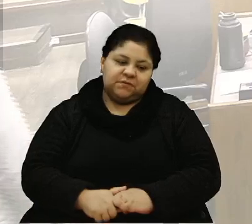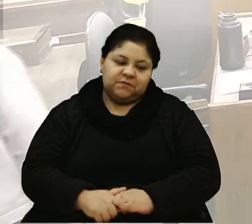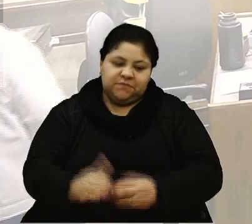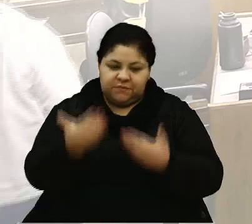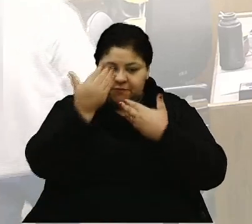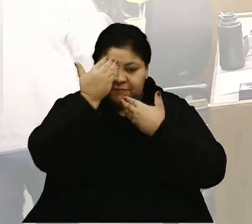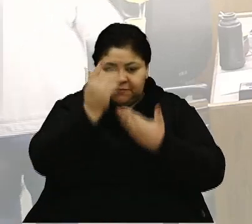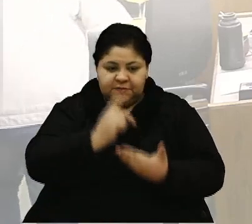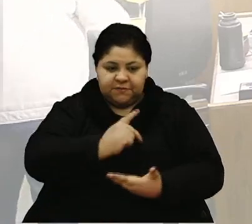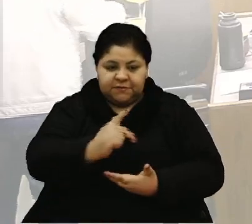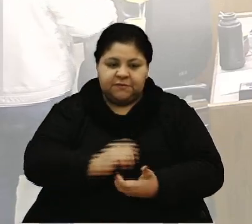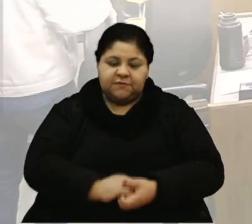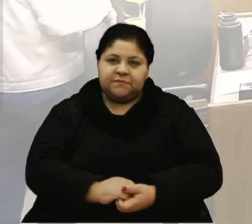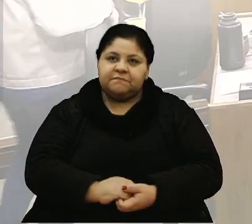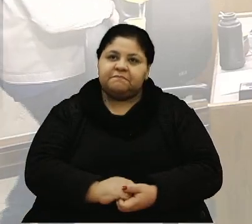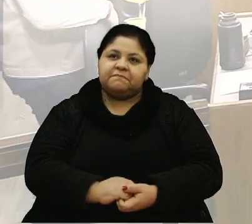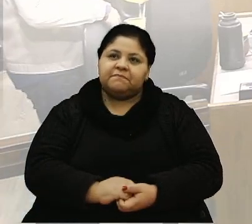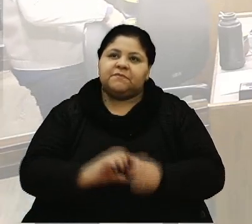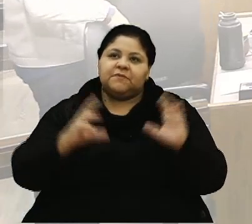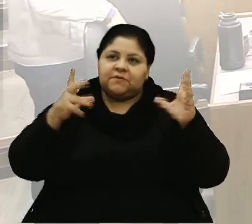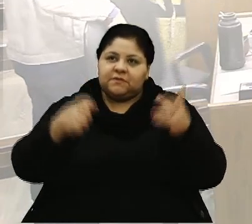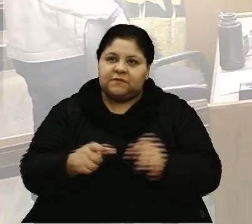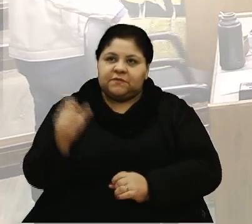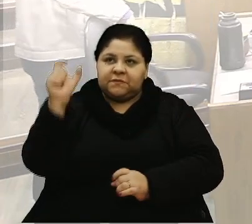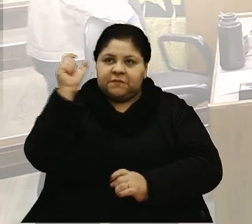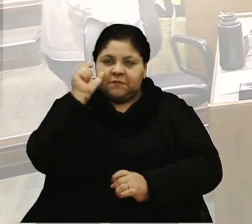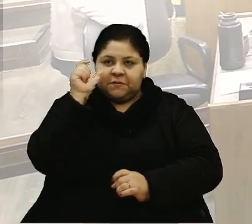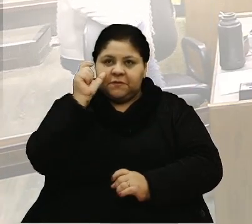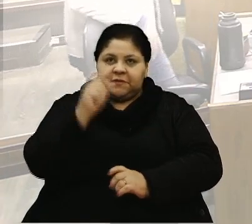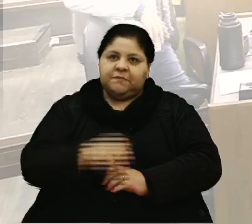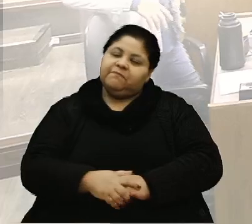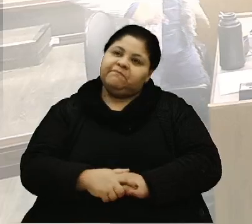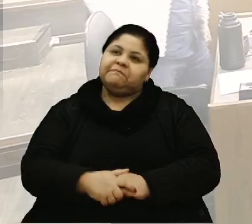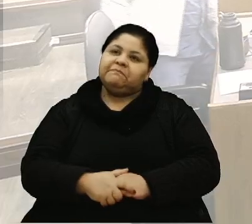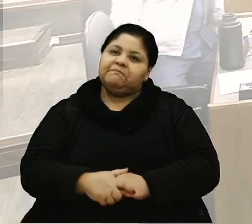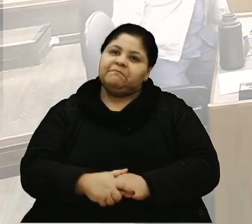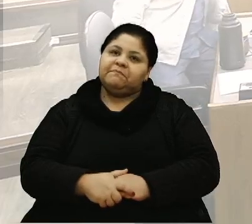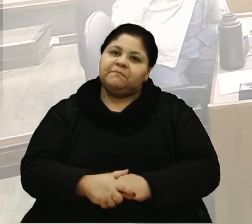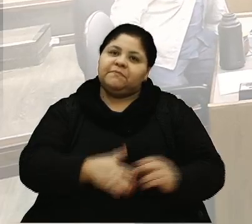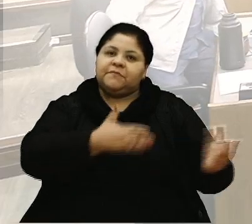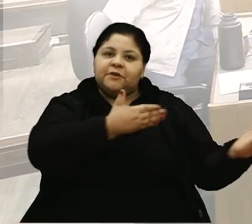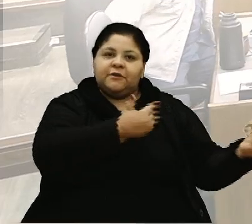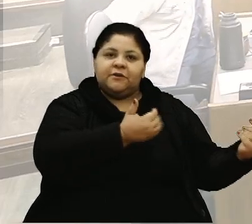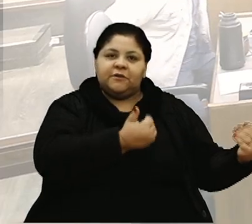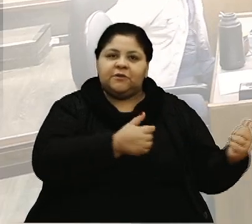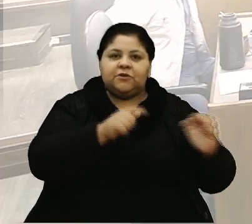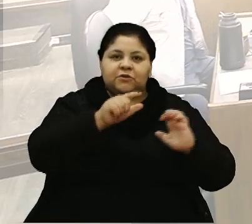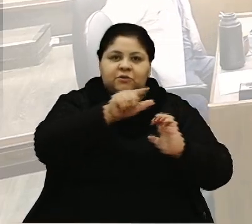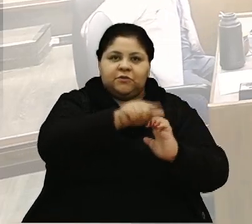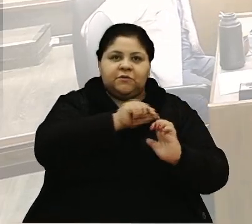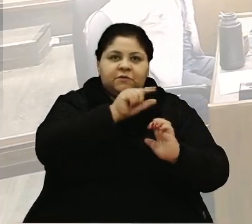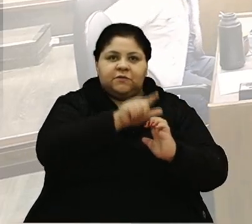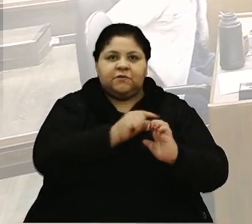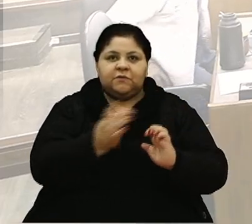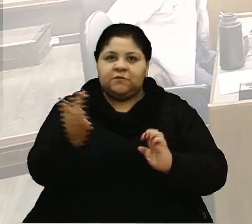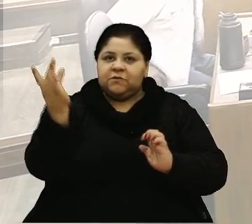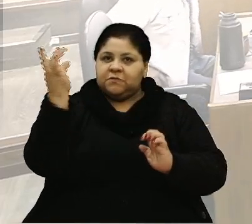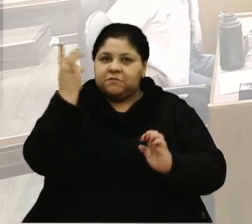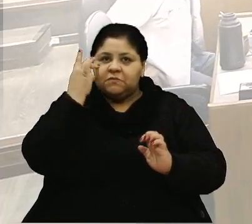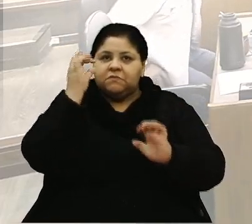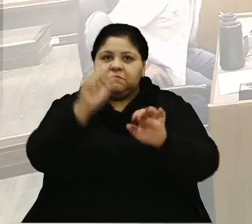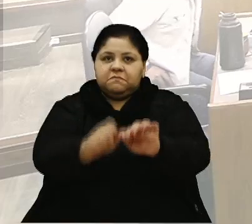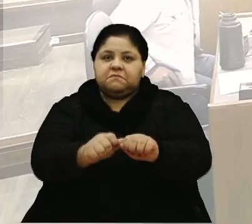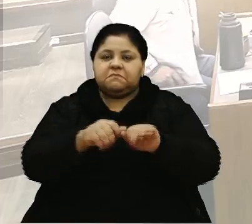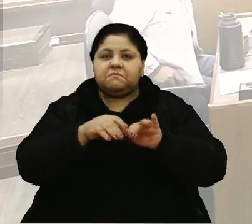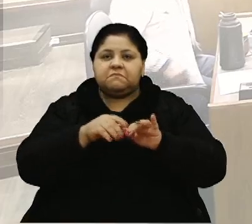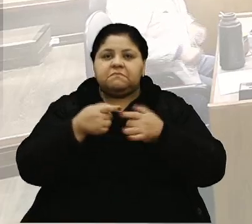Obrigado, presidente, nobres colegas, todos que nos assistem, os jovens empresários que estão aqui hoje na plateia também,